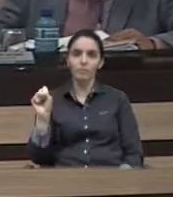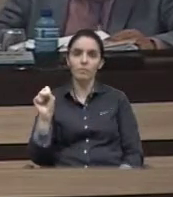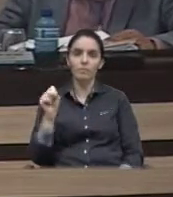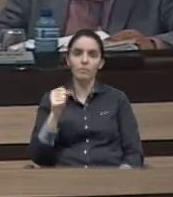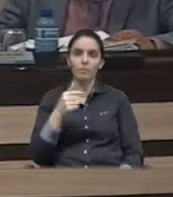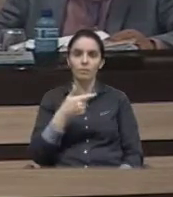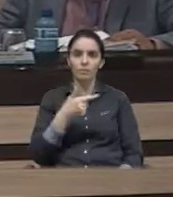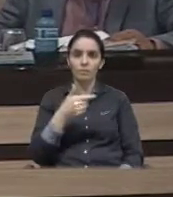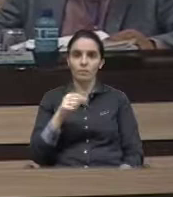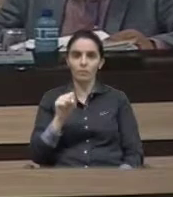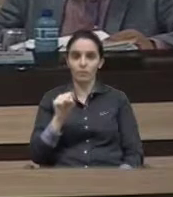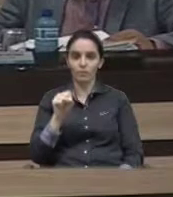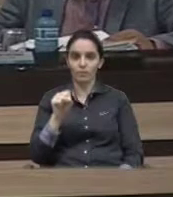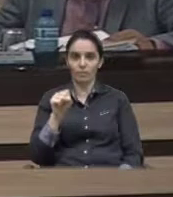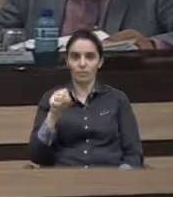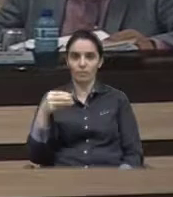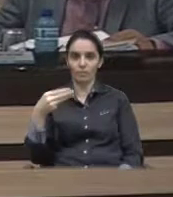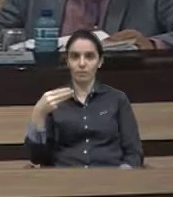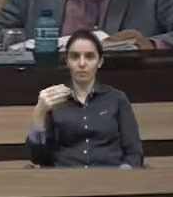2.828/17,